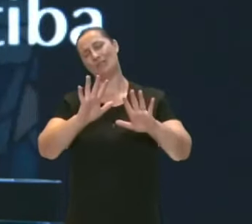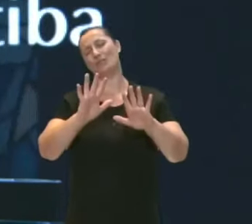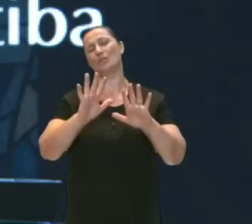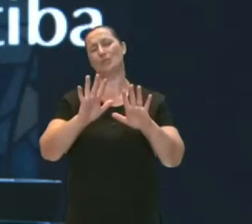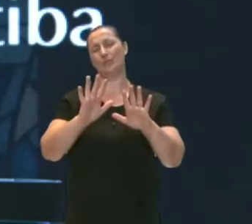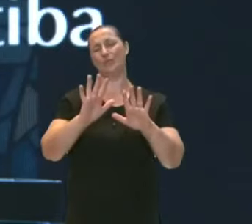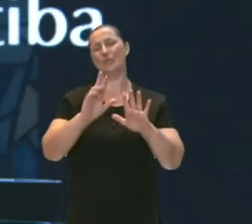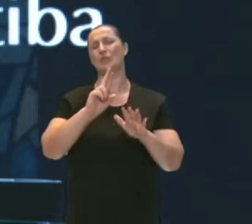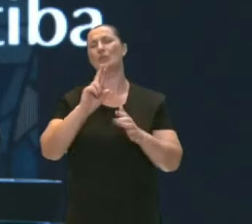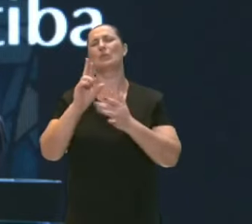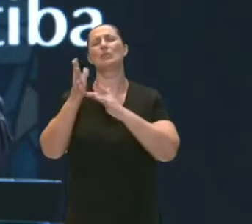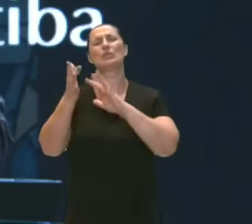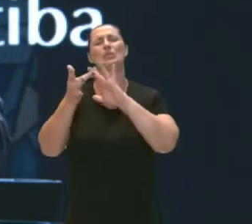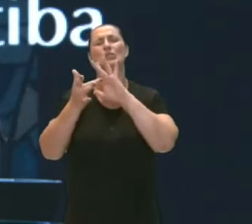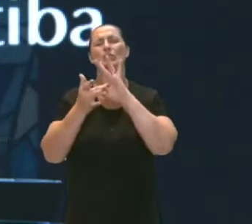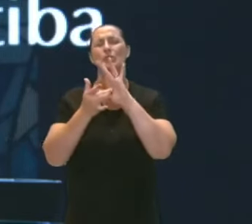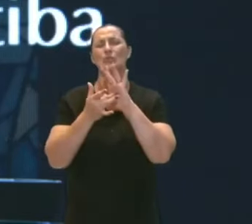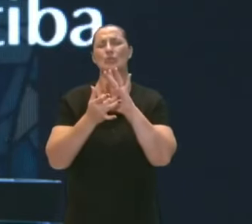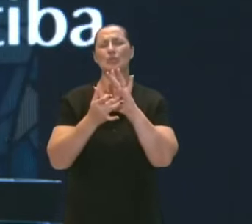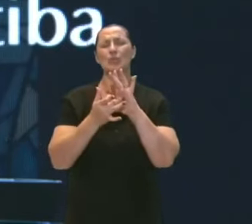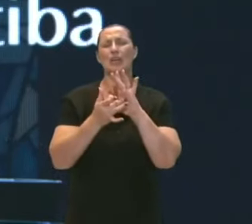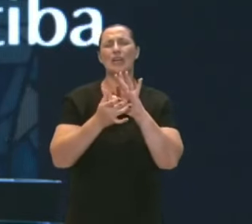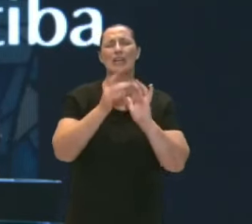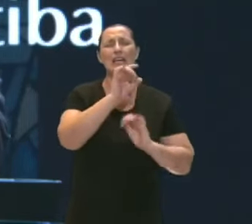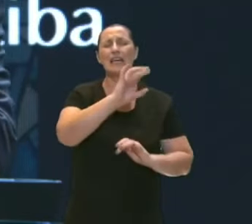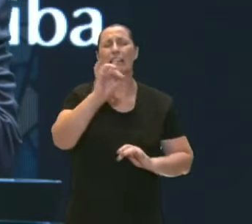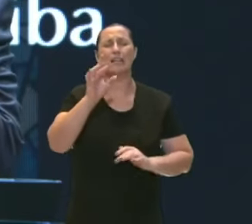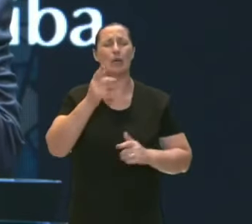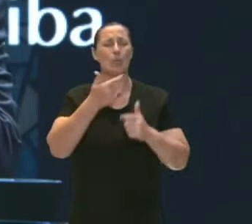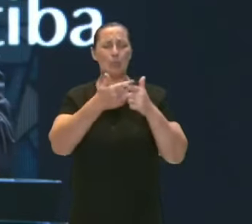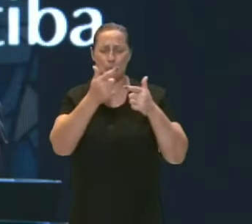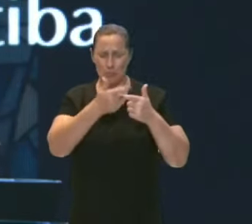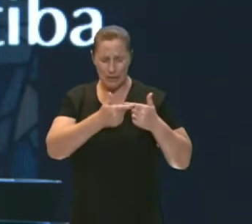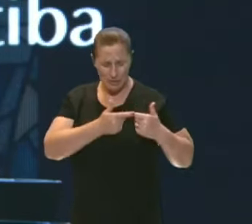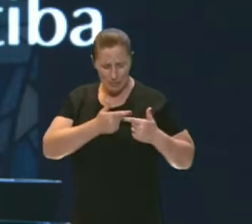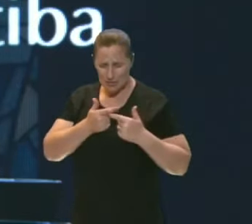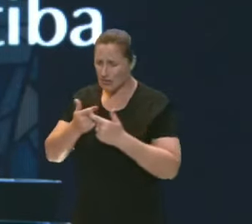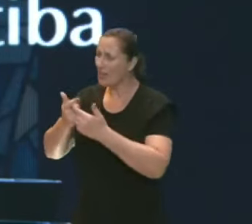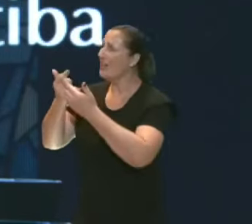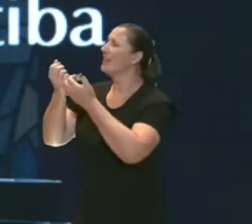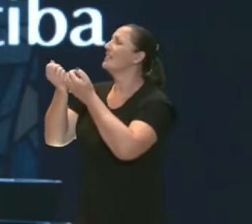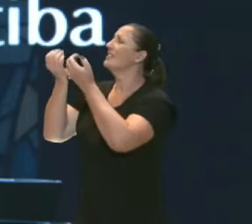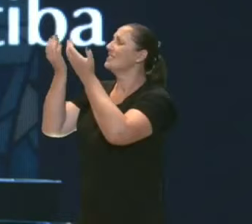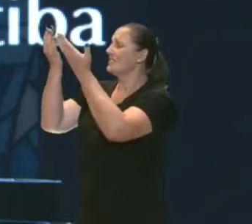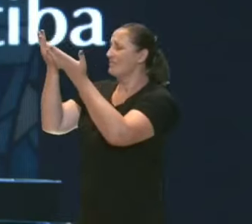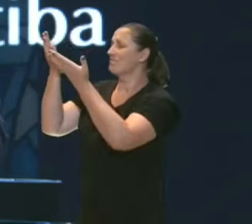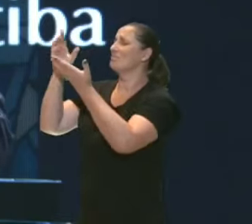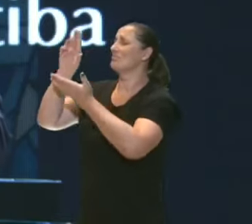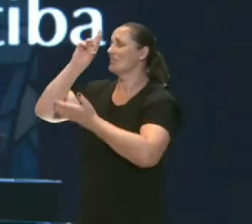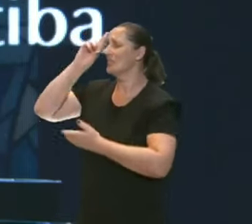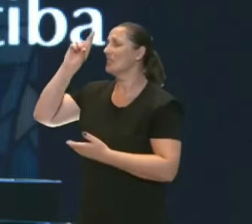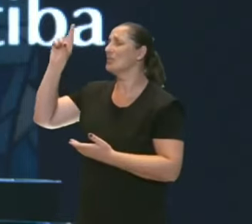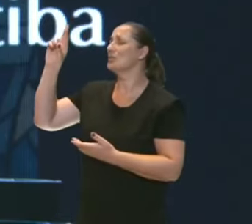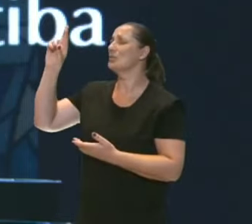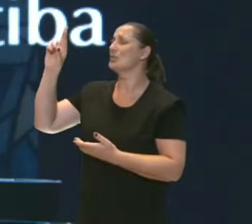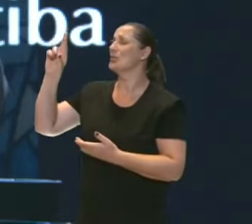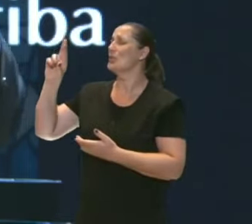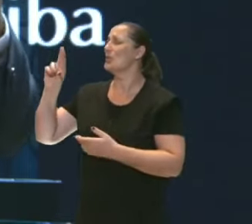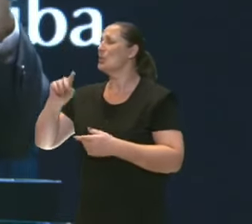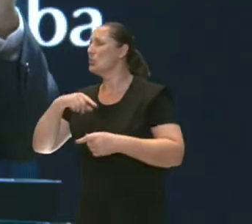na necessidade que cada um traz no seu coração. Se são medos, se são dúvidas, se é